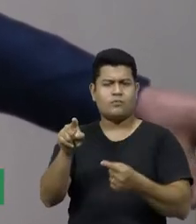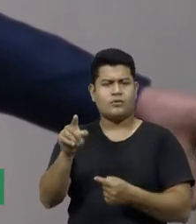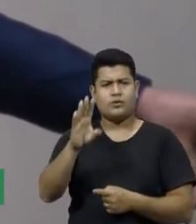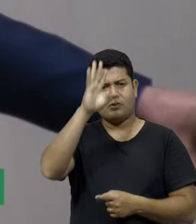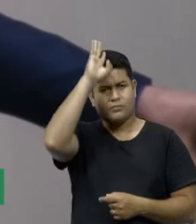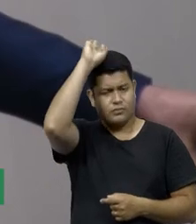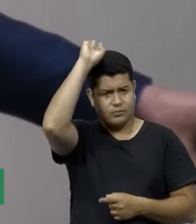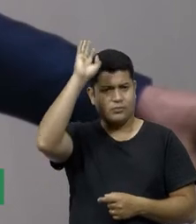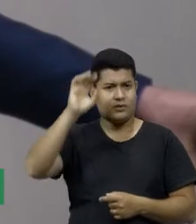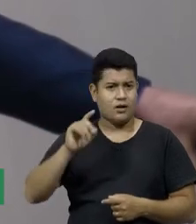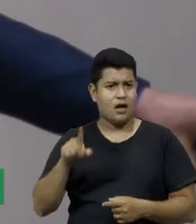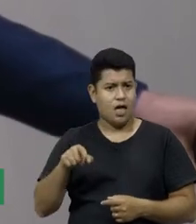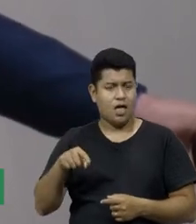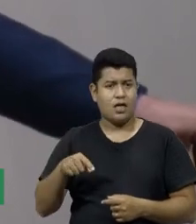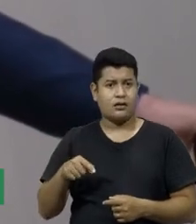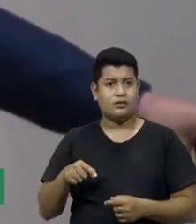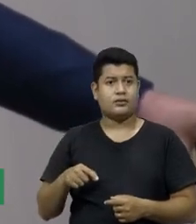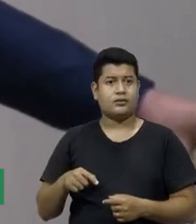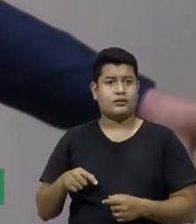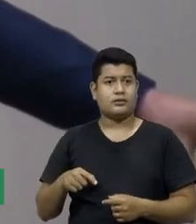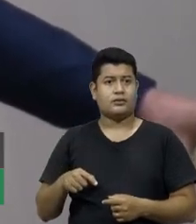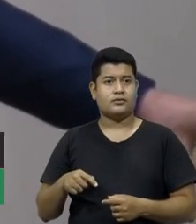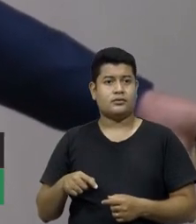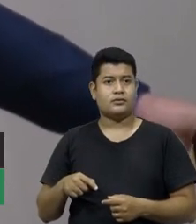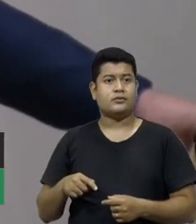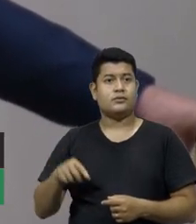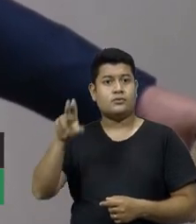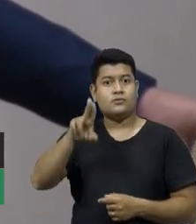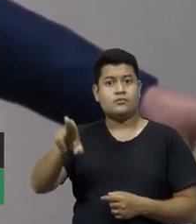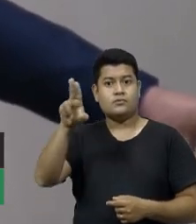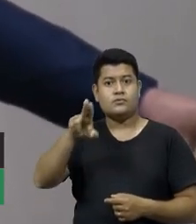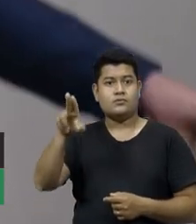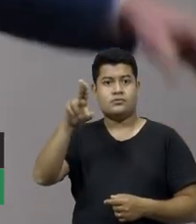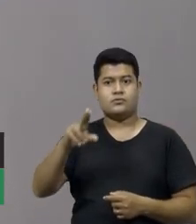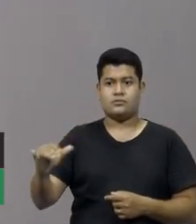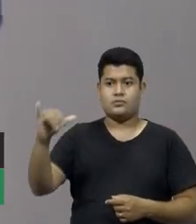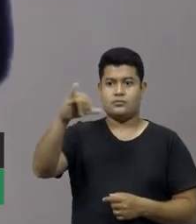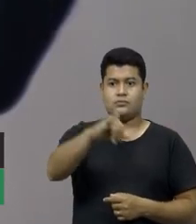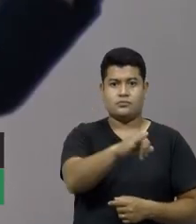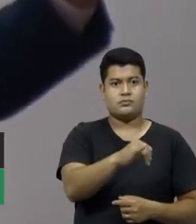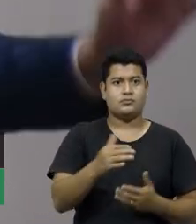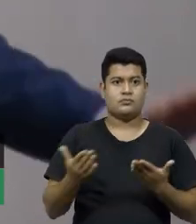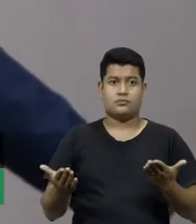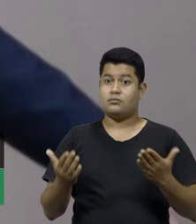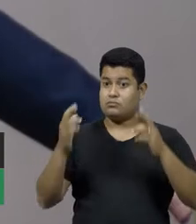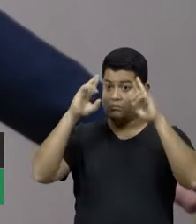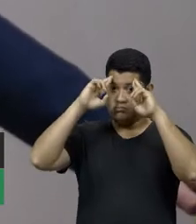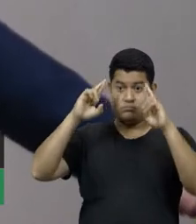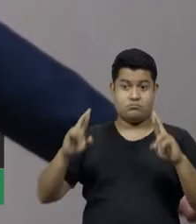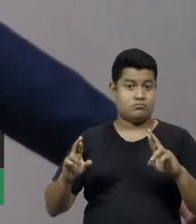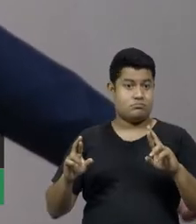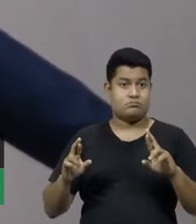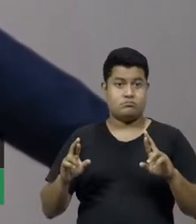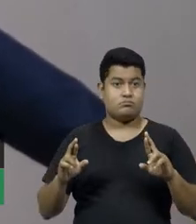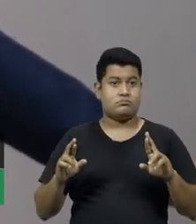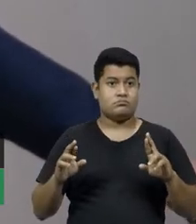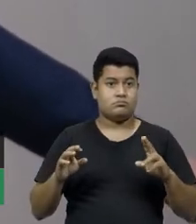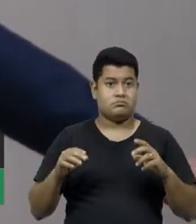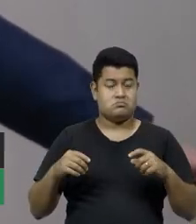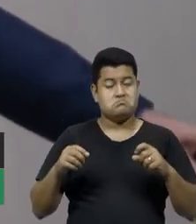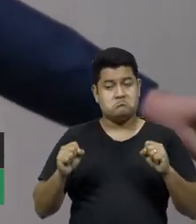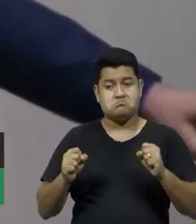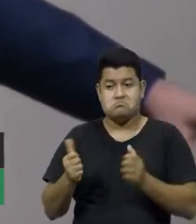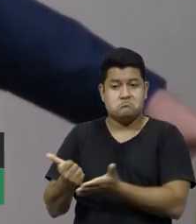Essas são as fotos que a gente está recebendo do uso do Arcanjo. Com todo respeito. Ele deve ter pego uma